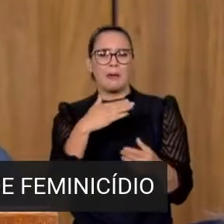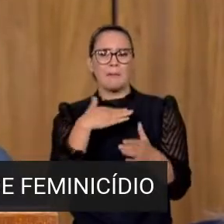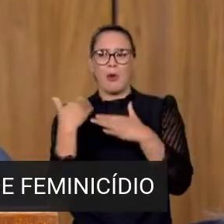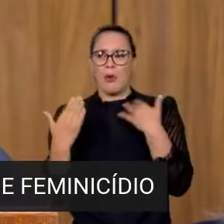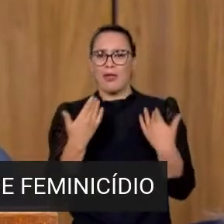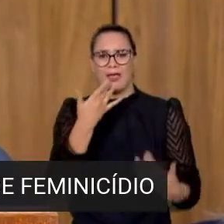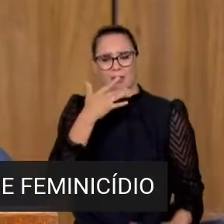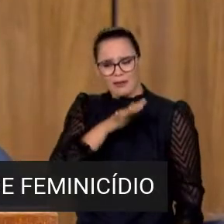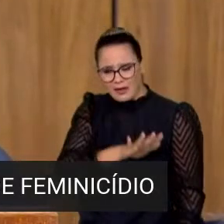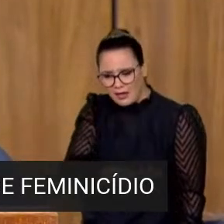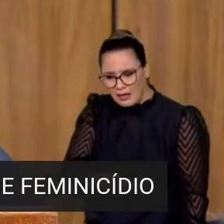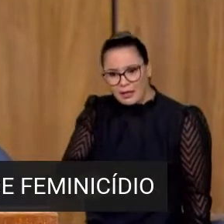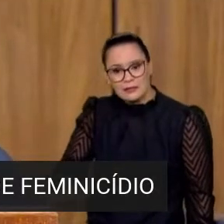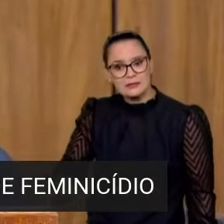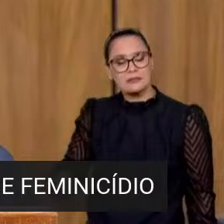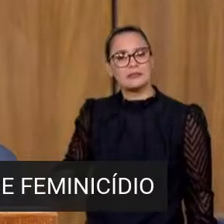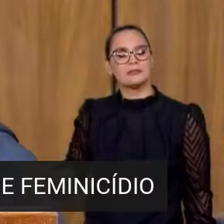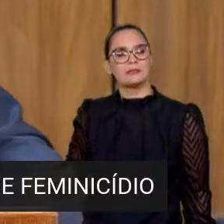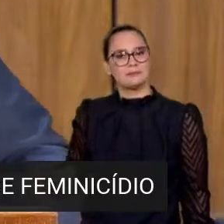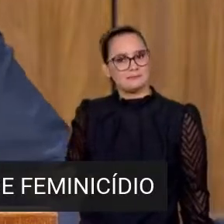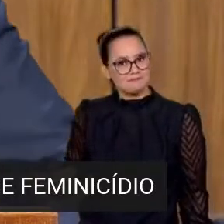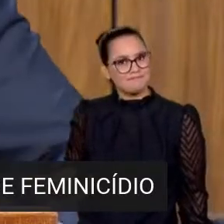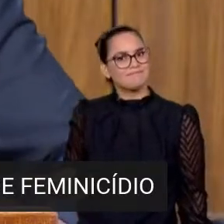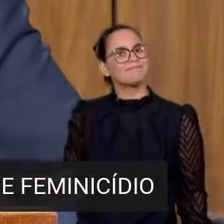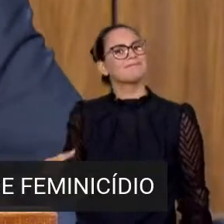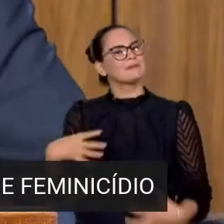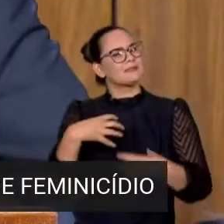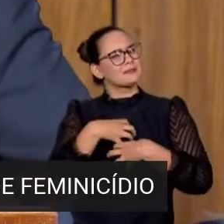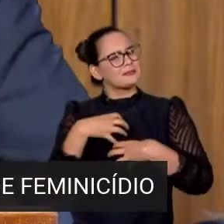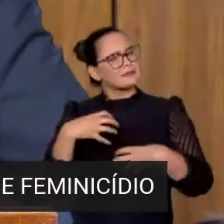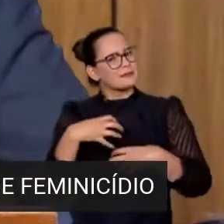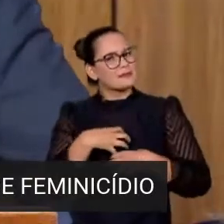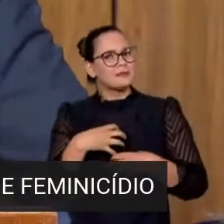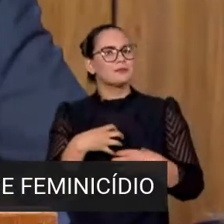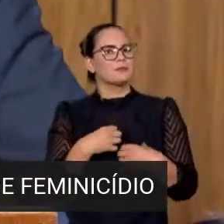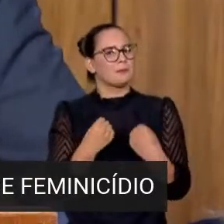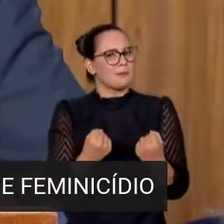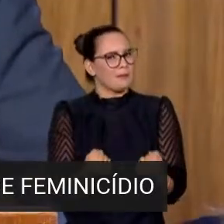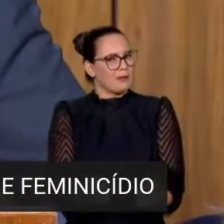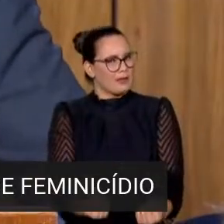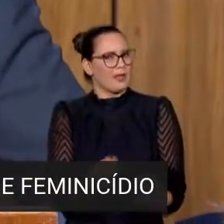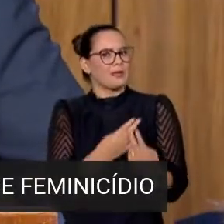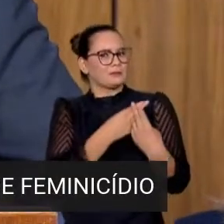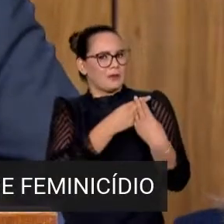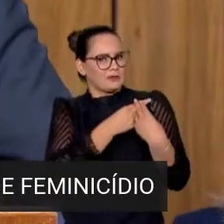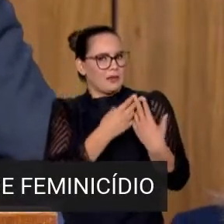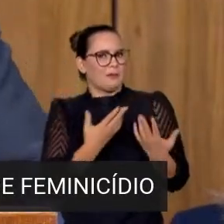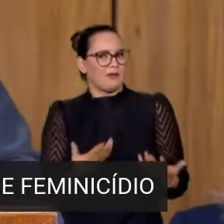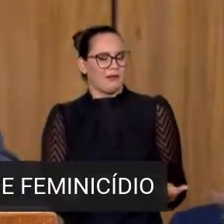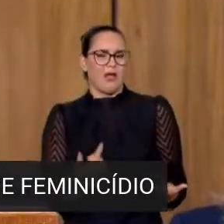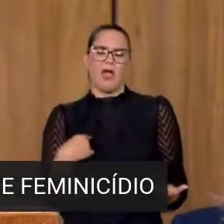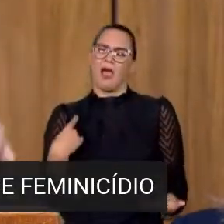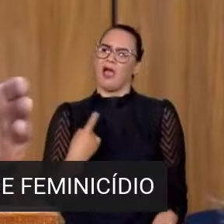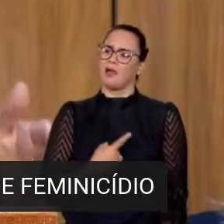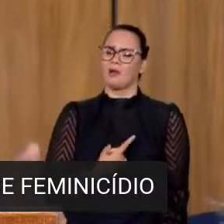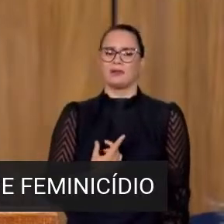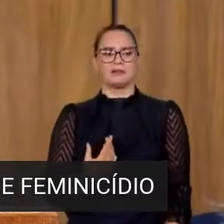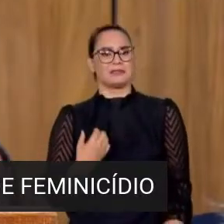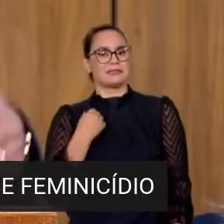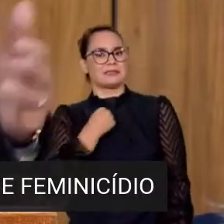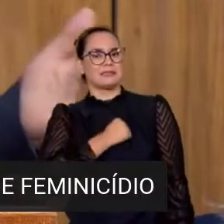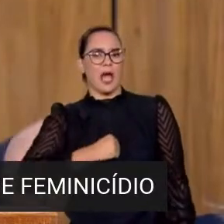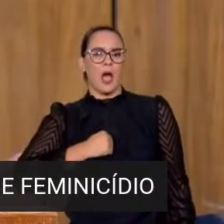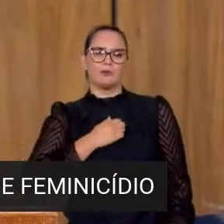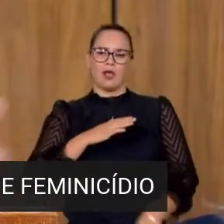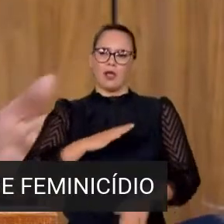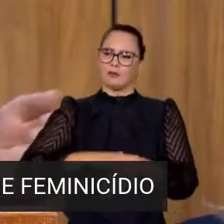crianças, estão sentindo o peso das coisas. Aí a gente fica até com saudade do tempo que